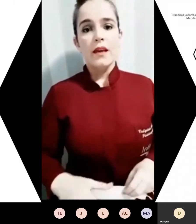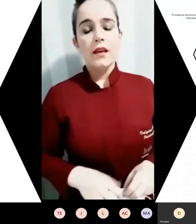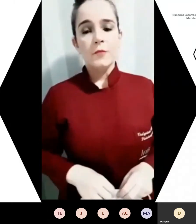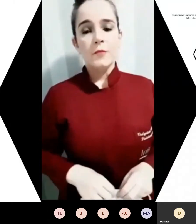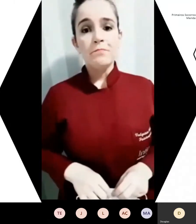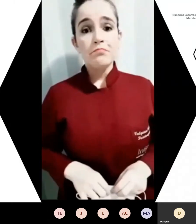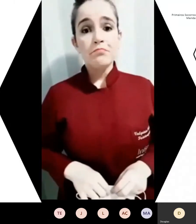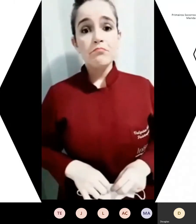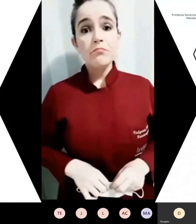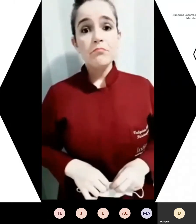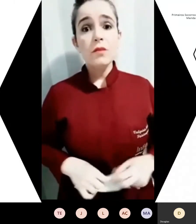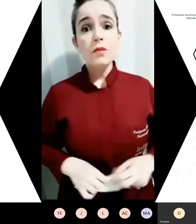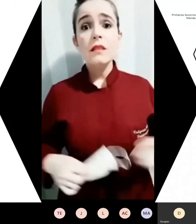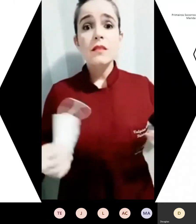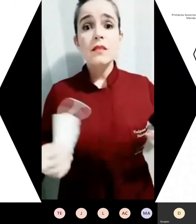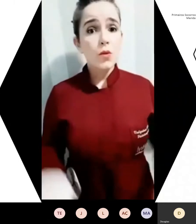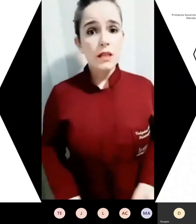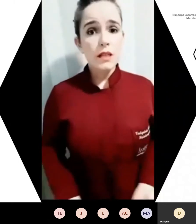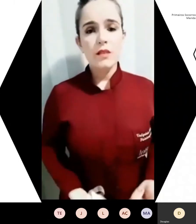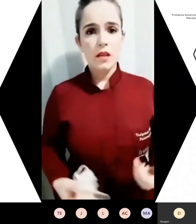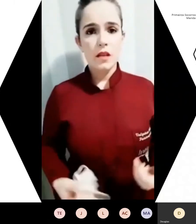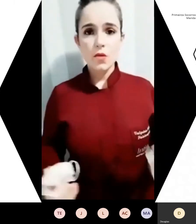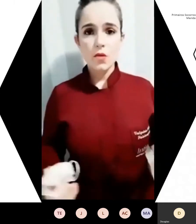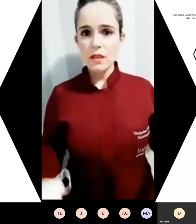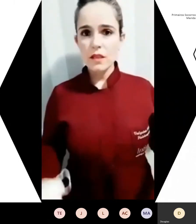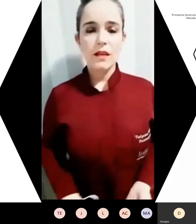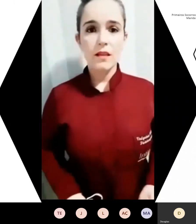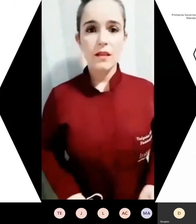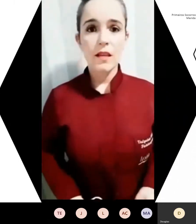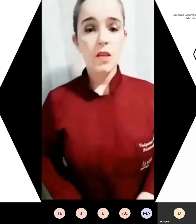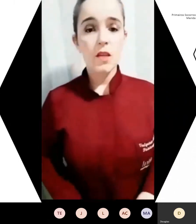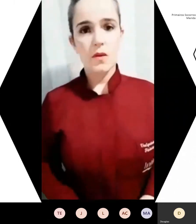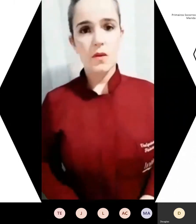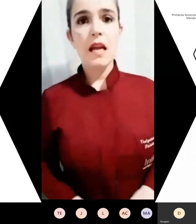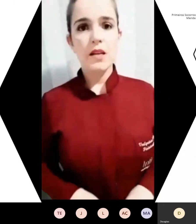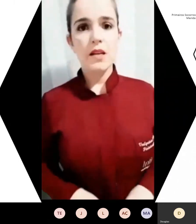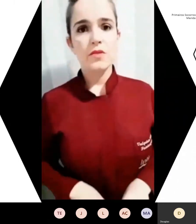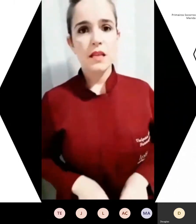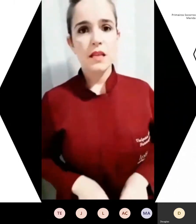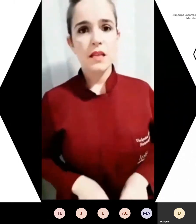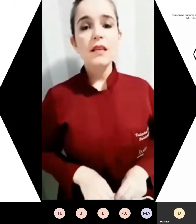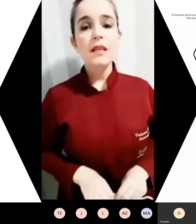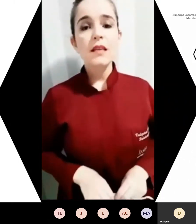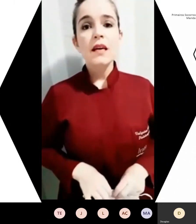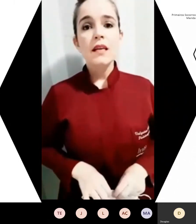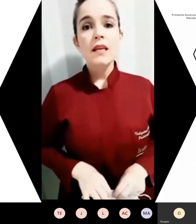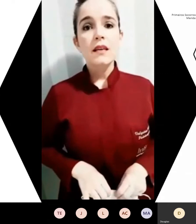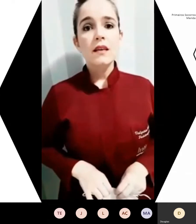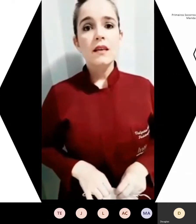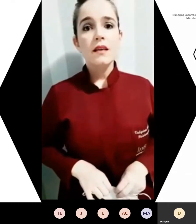é que vocês se cuidem, que vocês cuidem dos familiares de